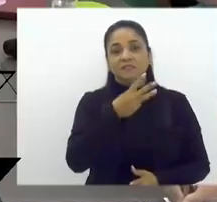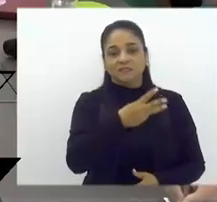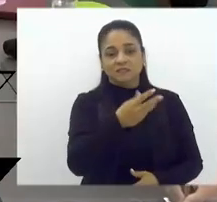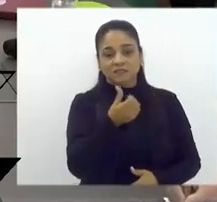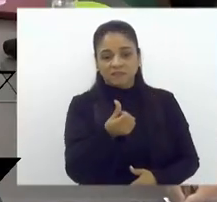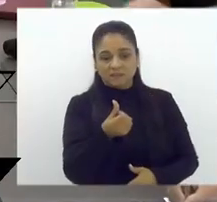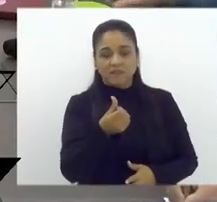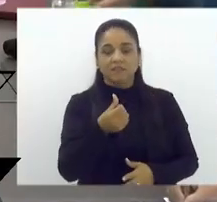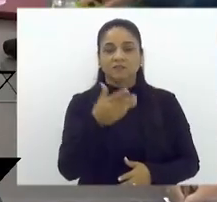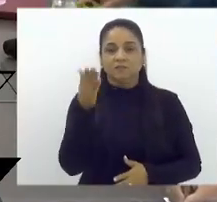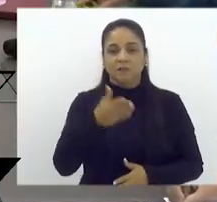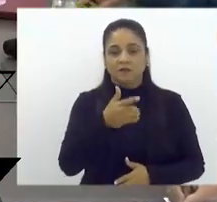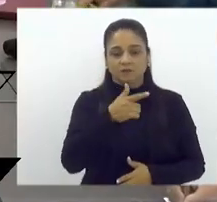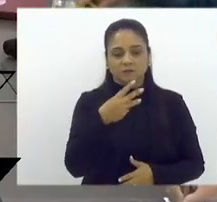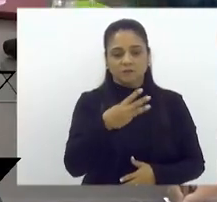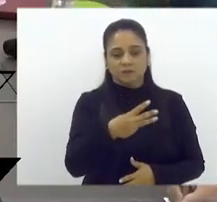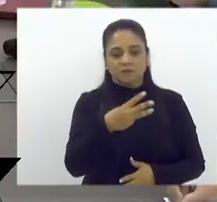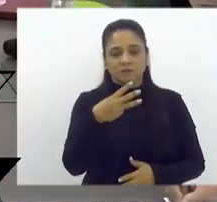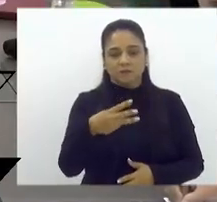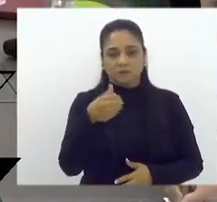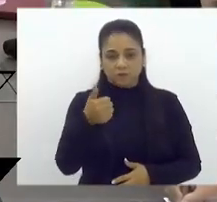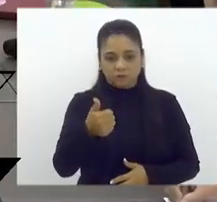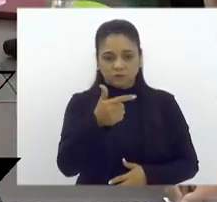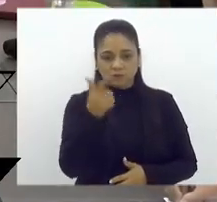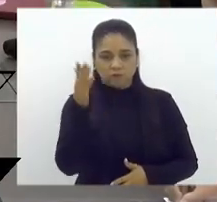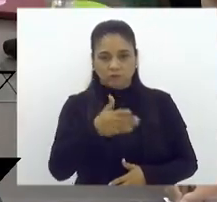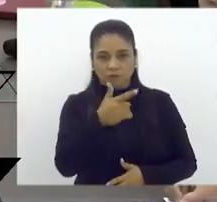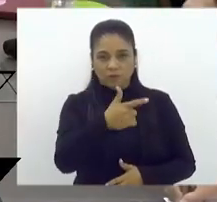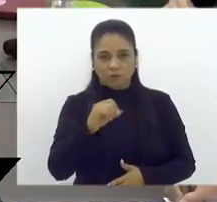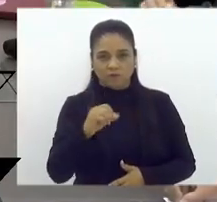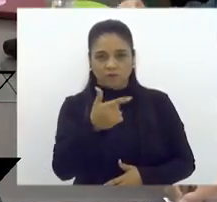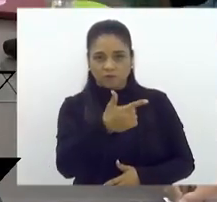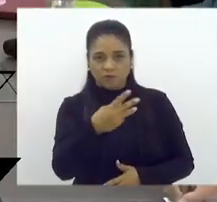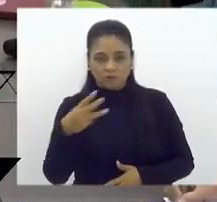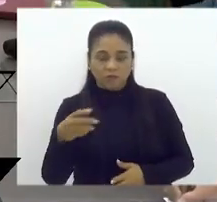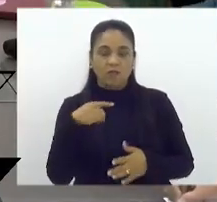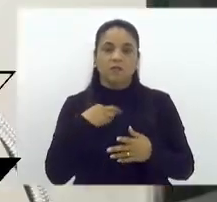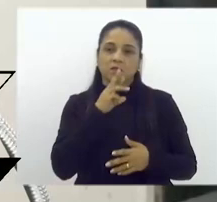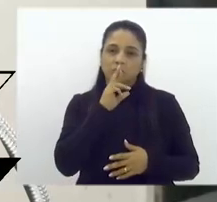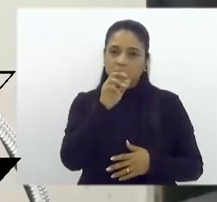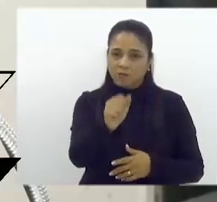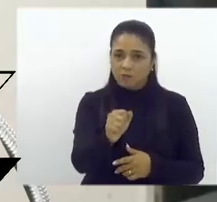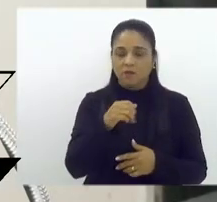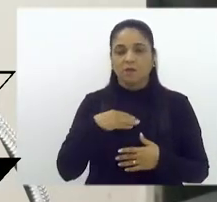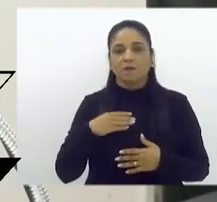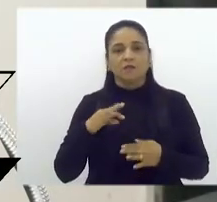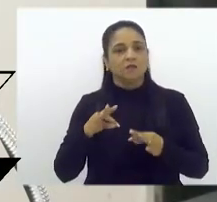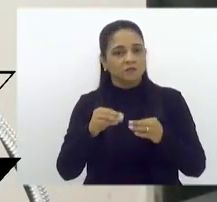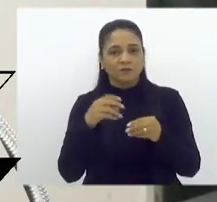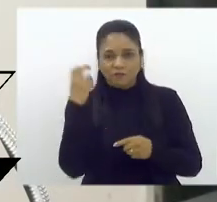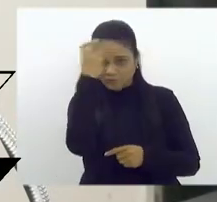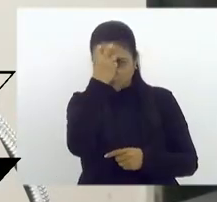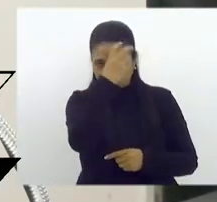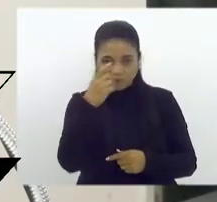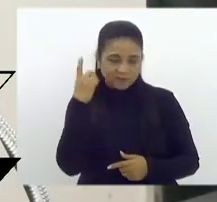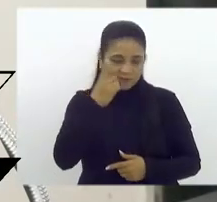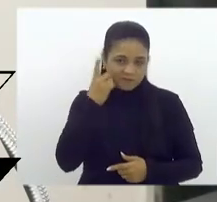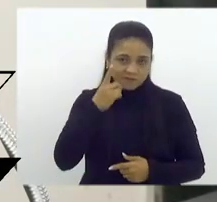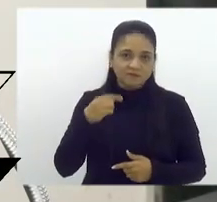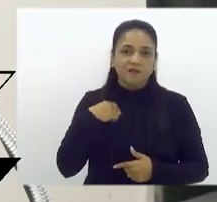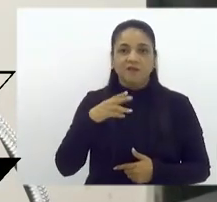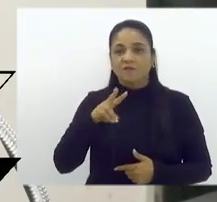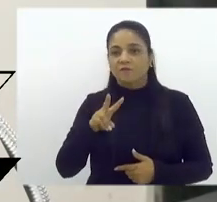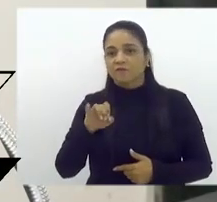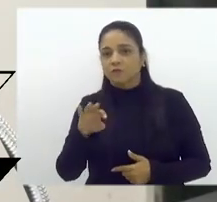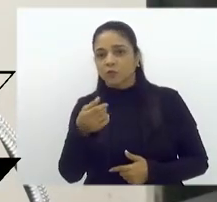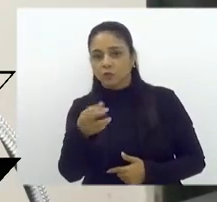de 23, de autoria do deputado Vitor Júnior, Rodrigo Amorim, Rafael Nobre, Luiz Cláudio Ribeiro, Zeidan e Verônica Lima, que dispõe sobre o fomento ao Carnaval